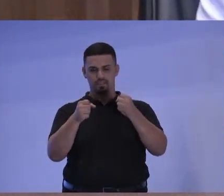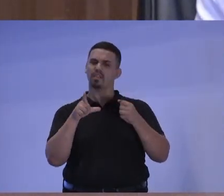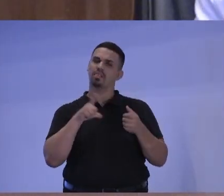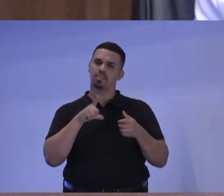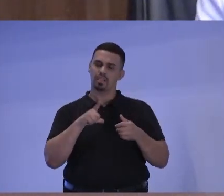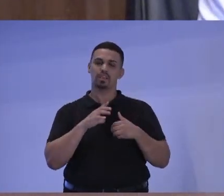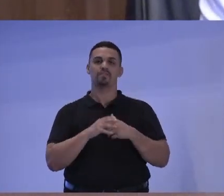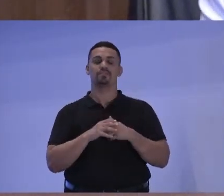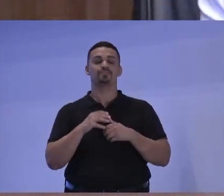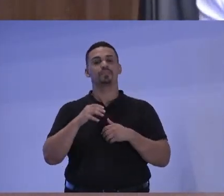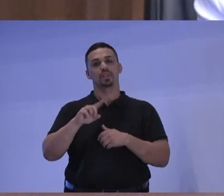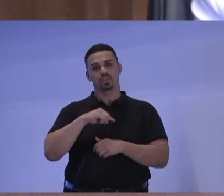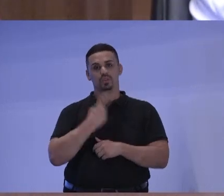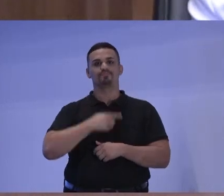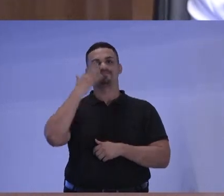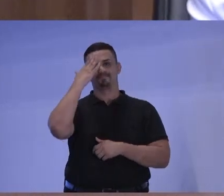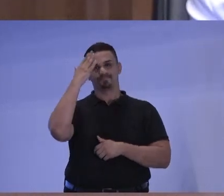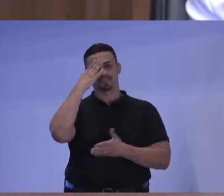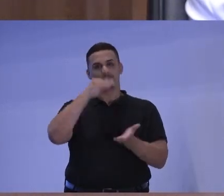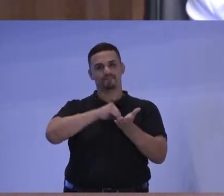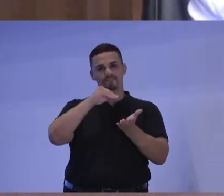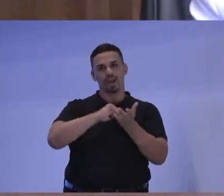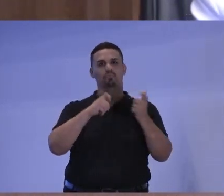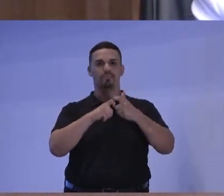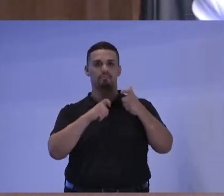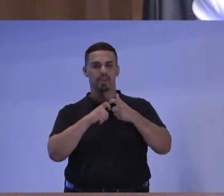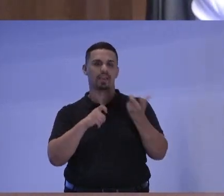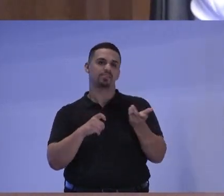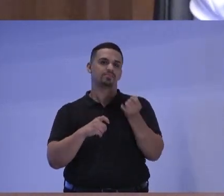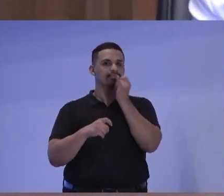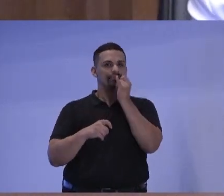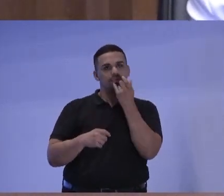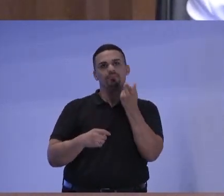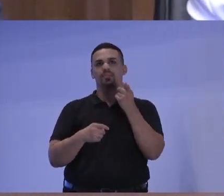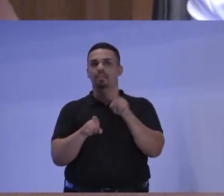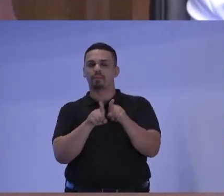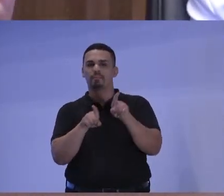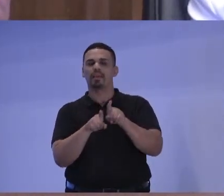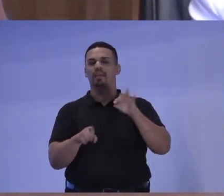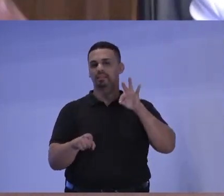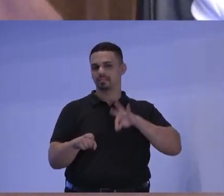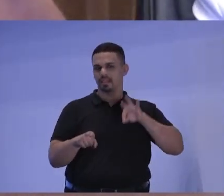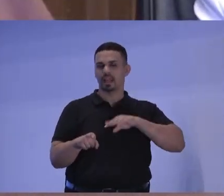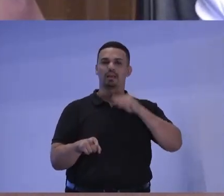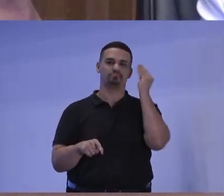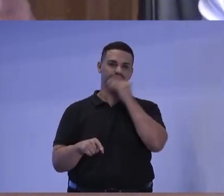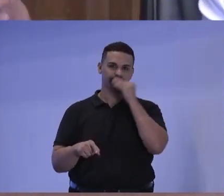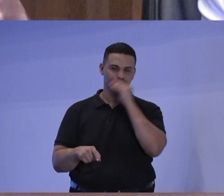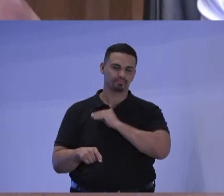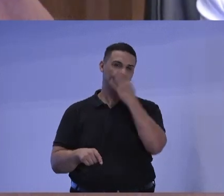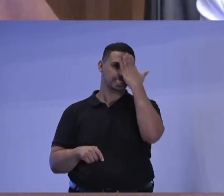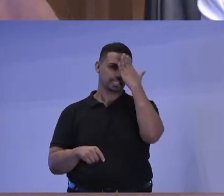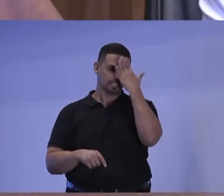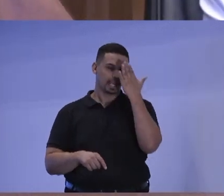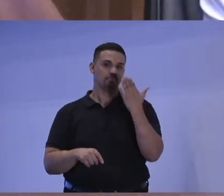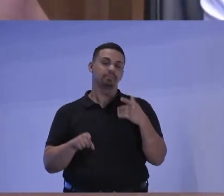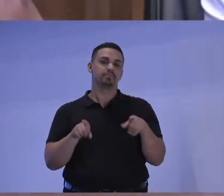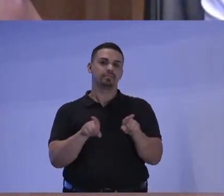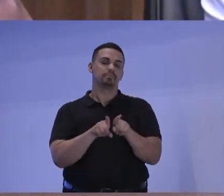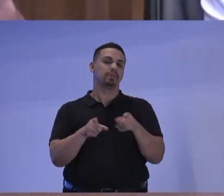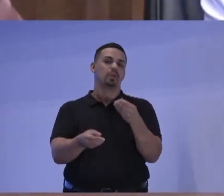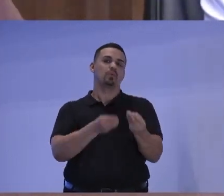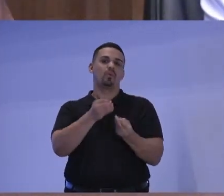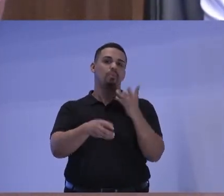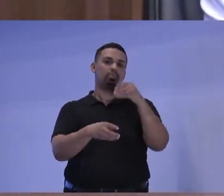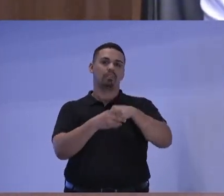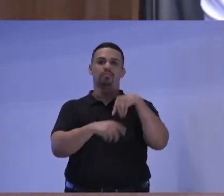forma geral, com déficit em relação à questão da remuneração, e principalmente as condições de trabalho, objetivamente, né? Você trabalha muitas vezes